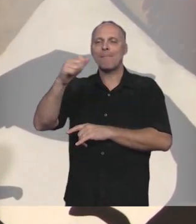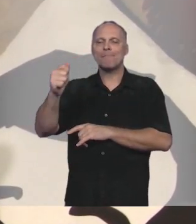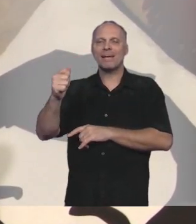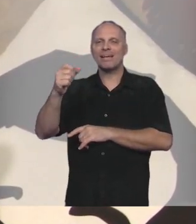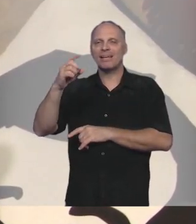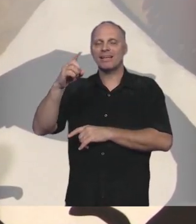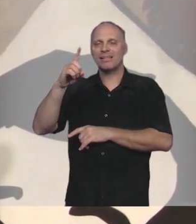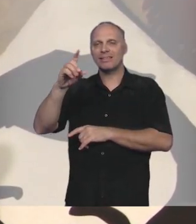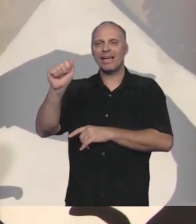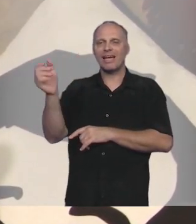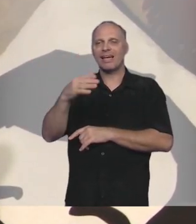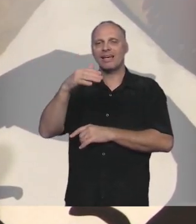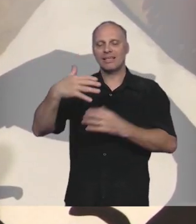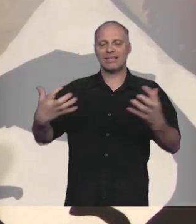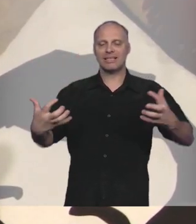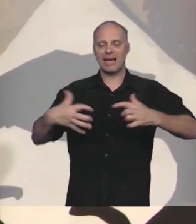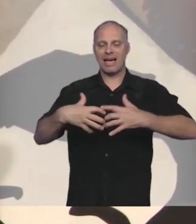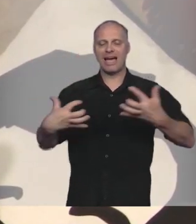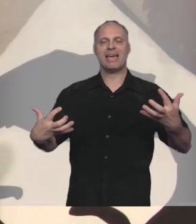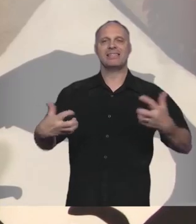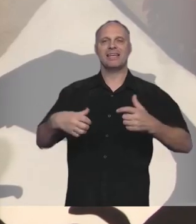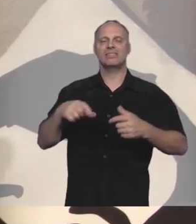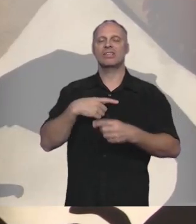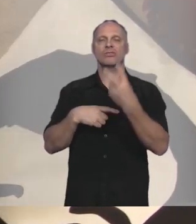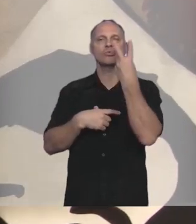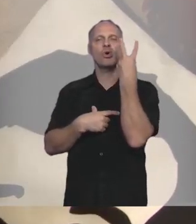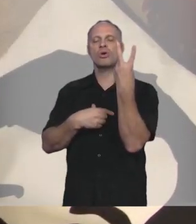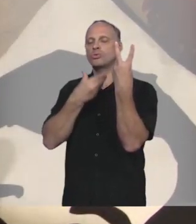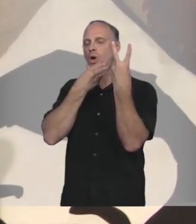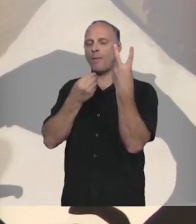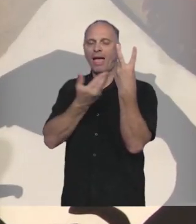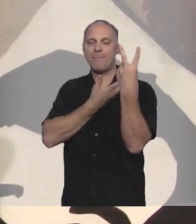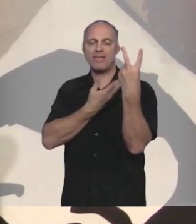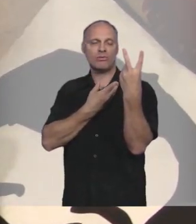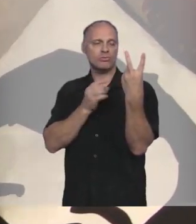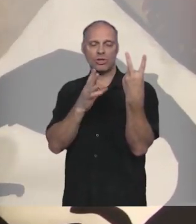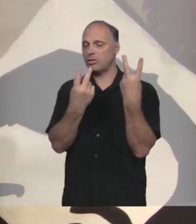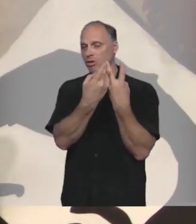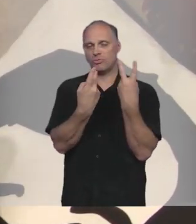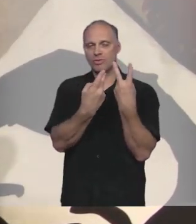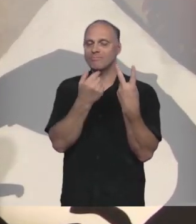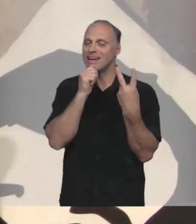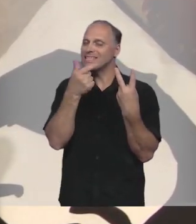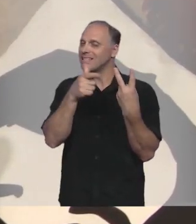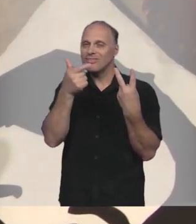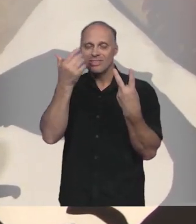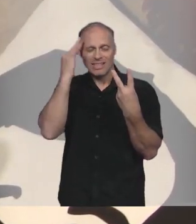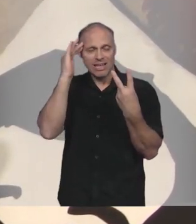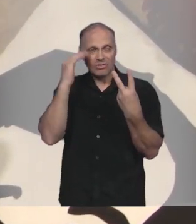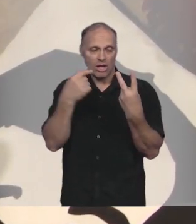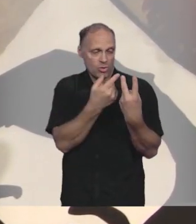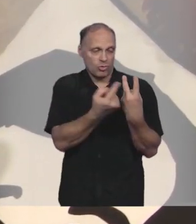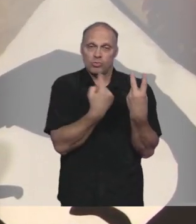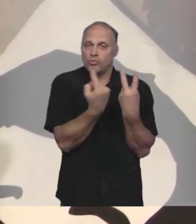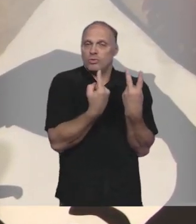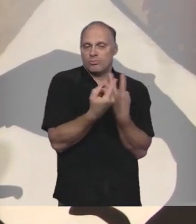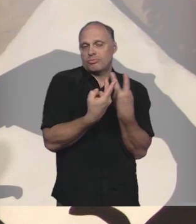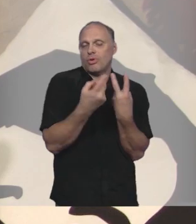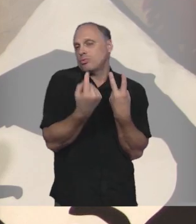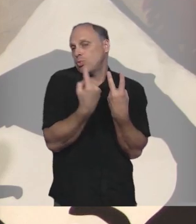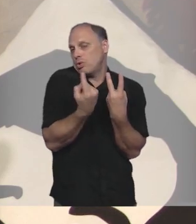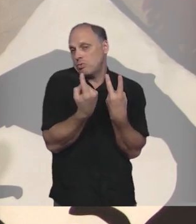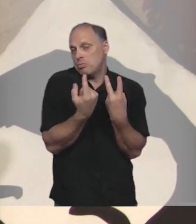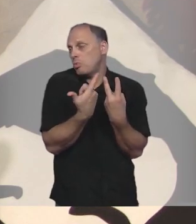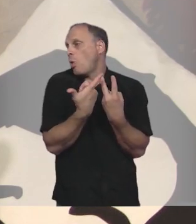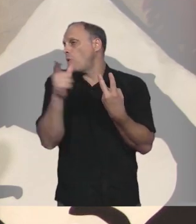né? Mas eles ainda não entenderam que eles só têm um ao outro. E aí eu estou fazendo essa pesquisa de novo. Assim,